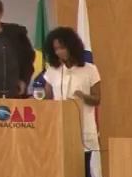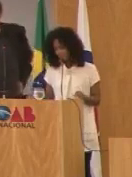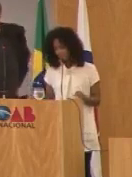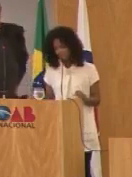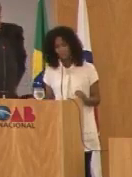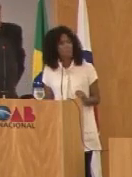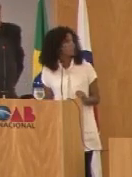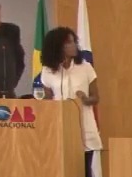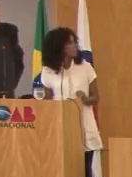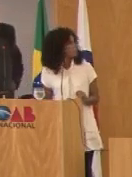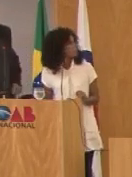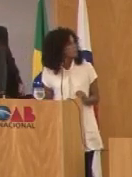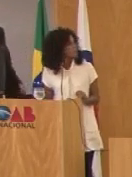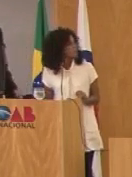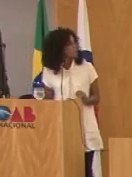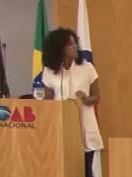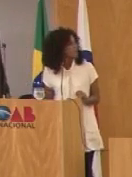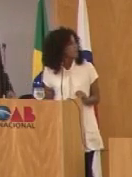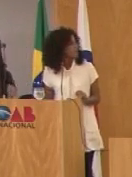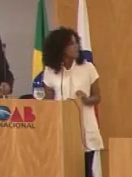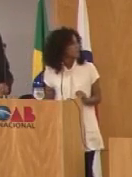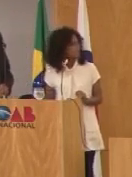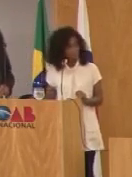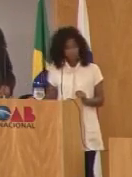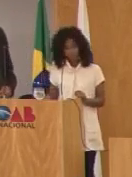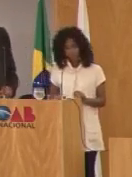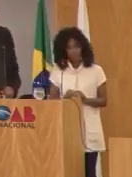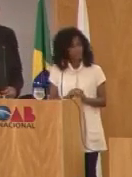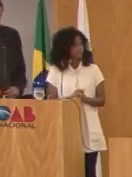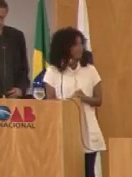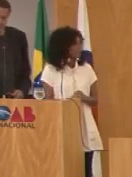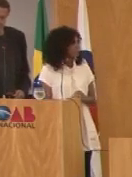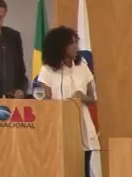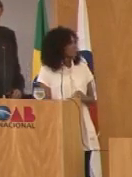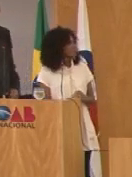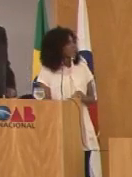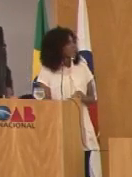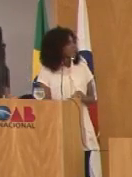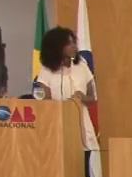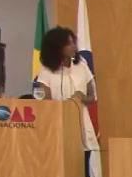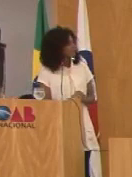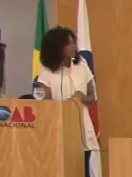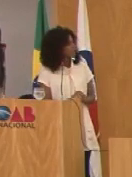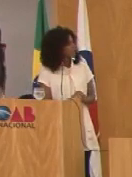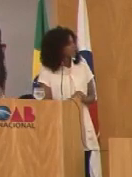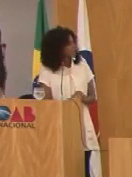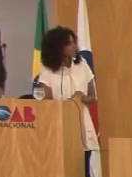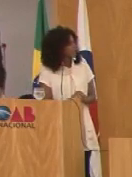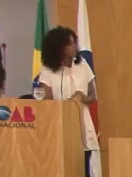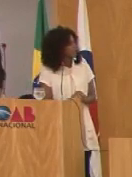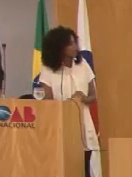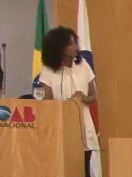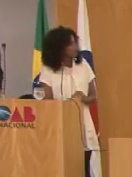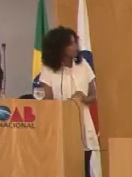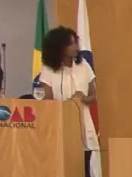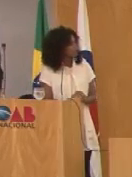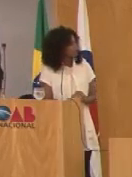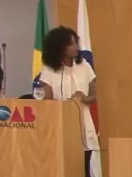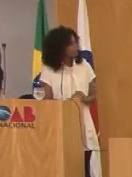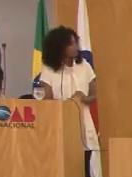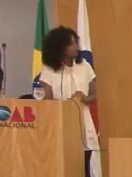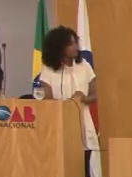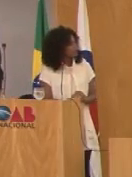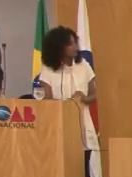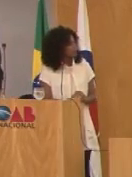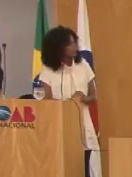Bom dia, minhas irmãs, meus irmãos. Bom dia, nosso querido doutor Luiz Viana,